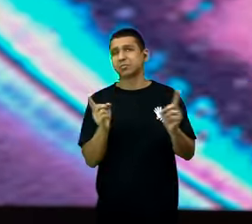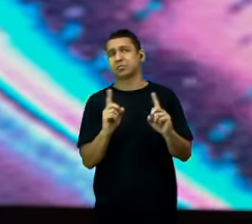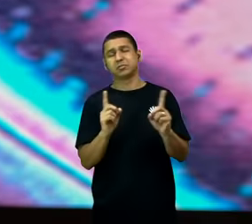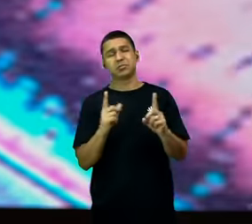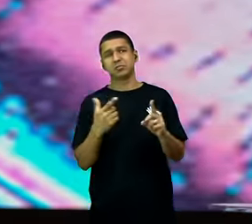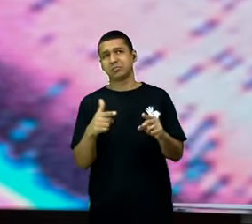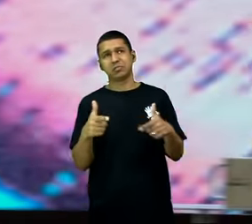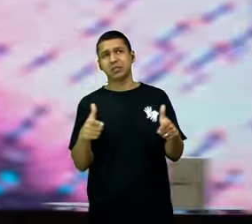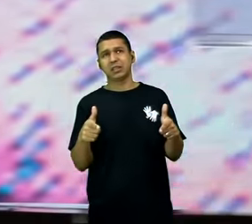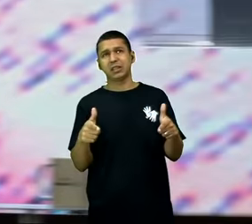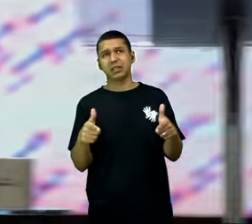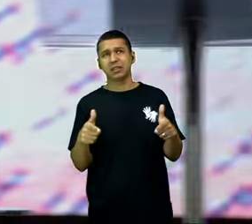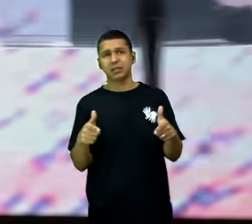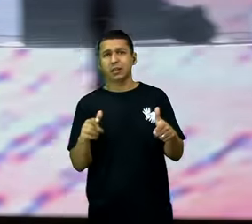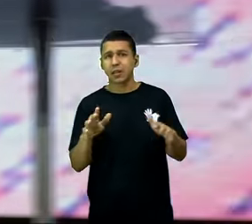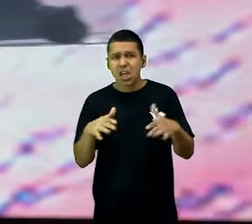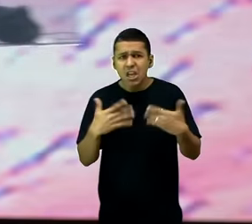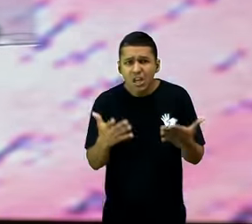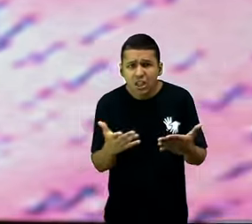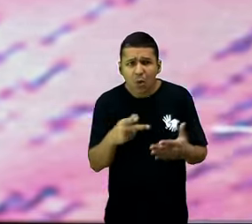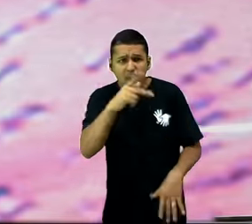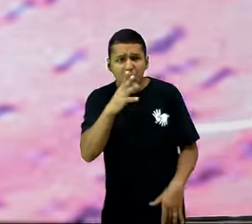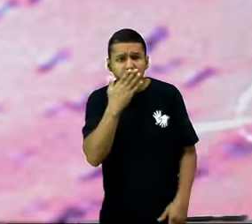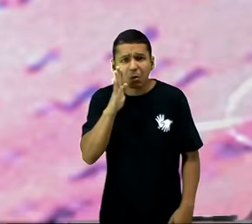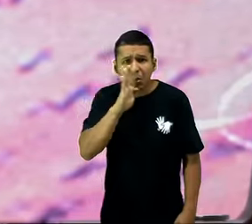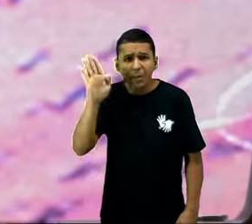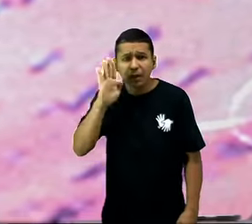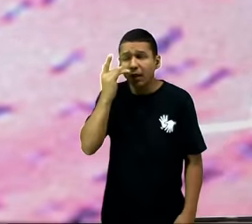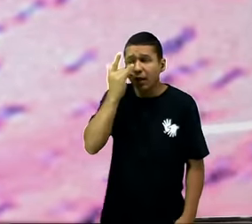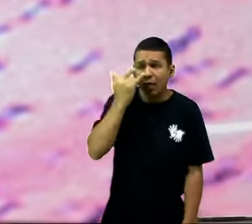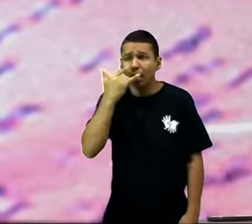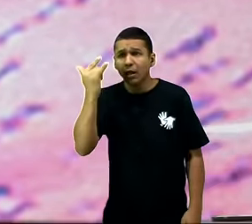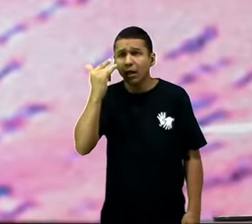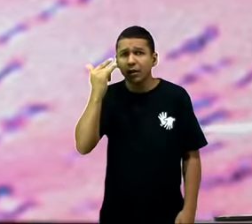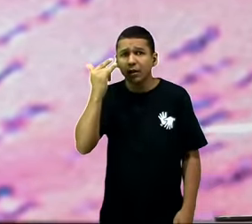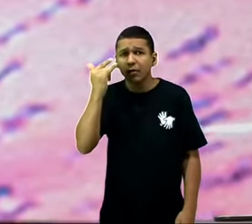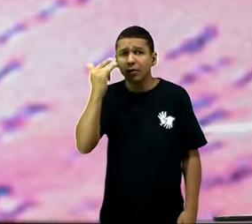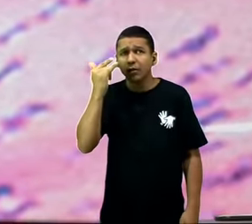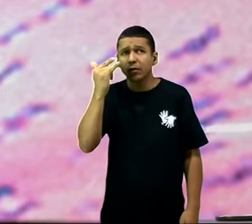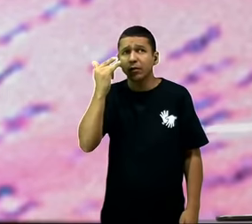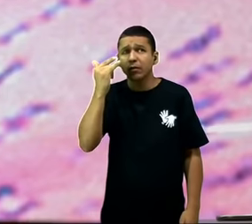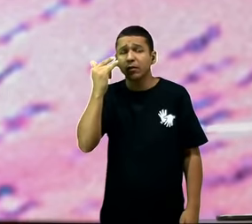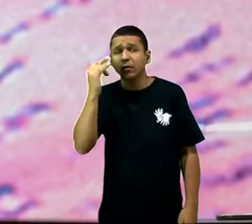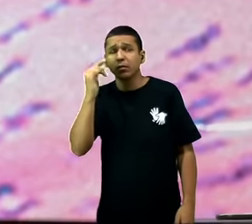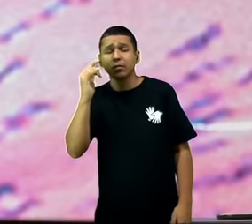Então você está dizendo que realmente a promessa te distraiu ao invés de incendiar?